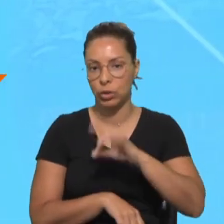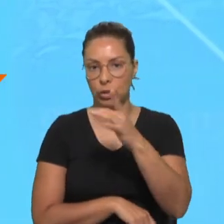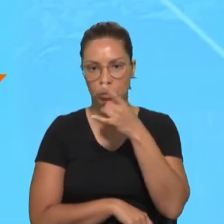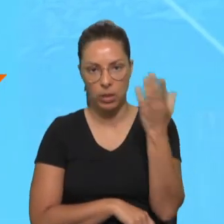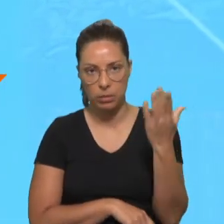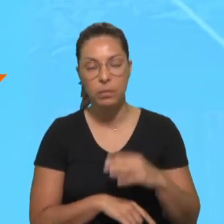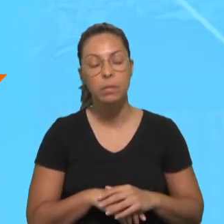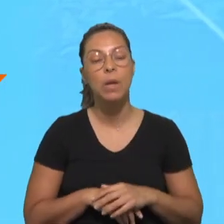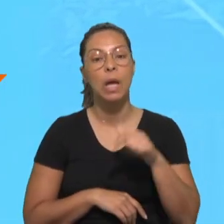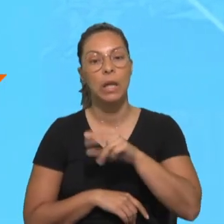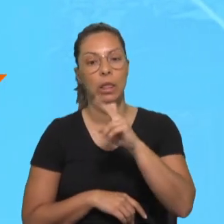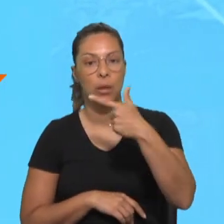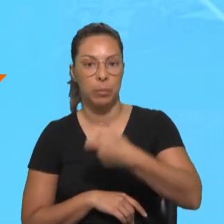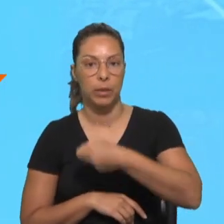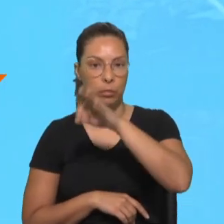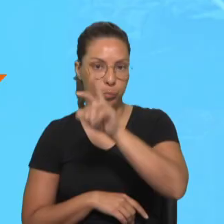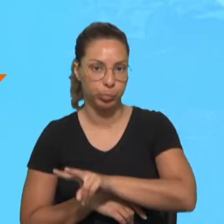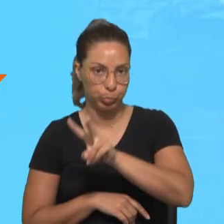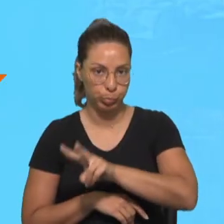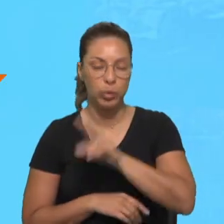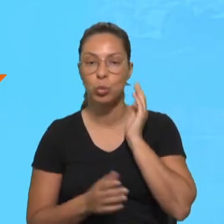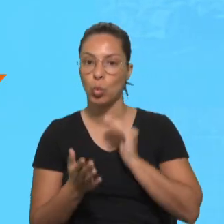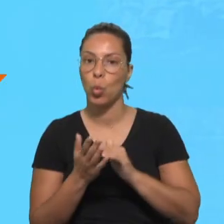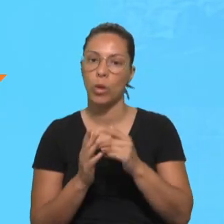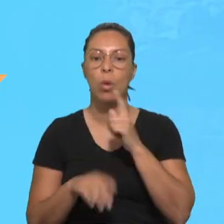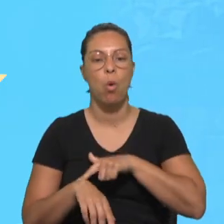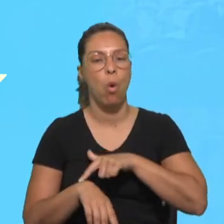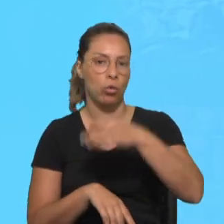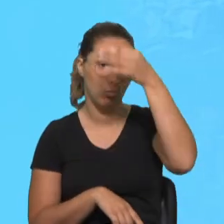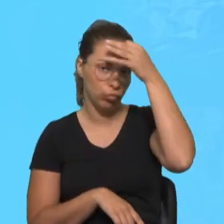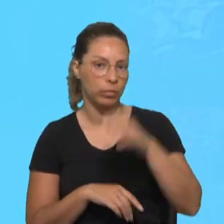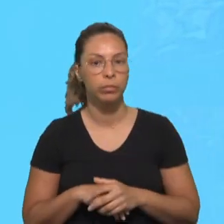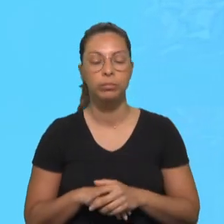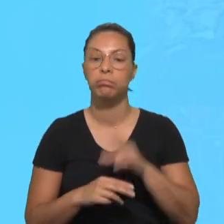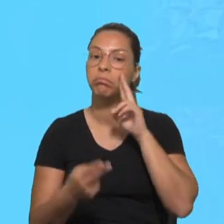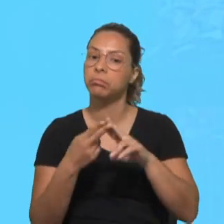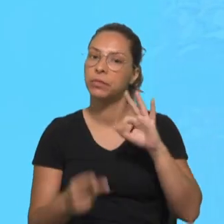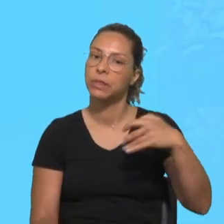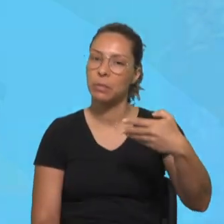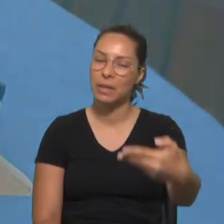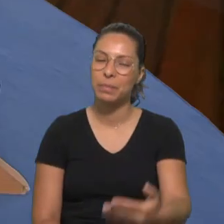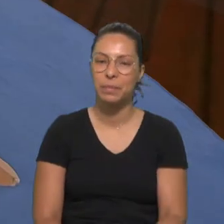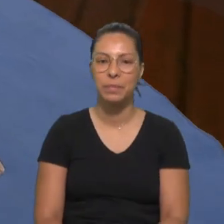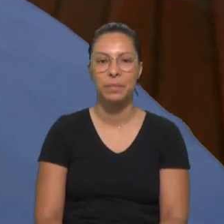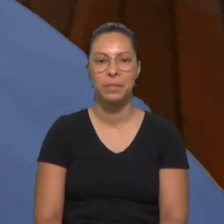Aqui na RTP2 encontramos-nos na segunda-feira pelo mesmo horário. Até lá, tenham um excelente fim de semana.